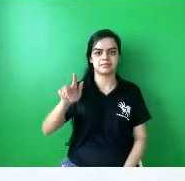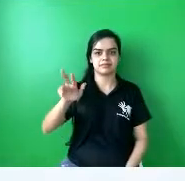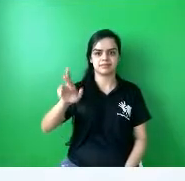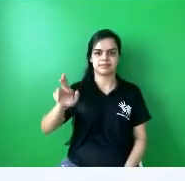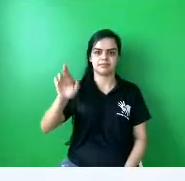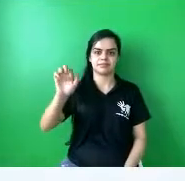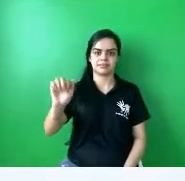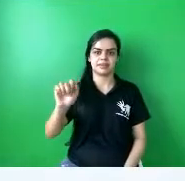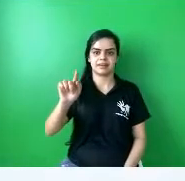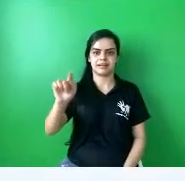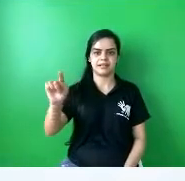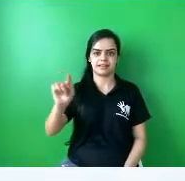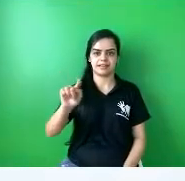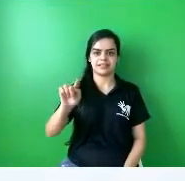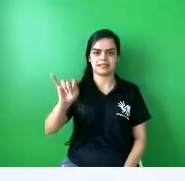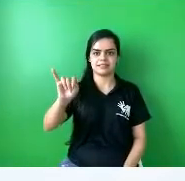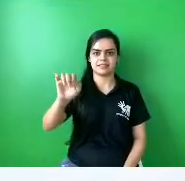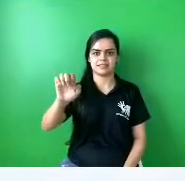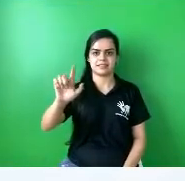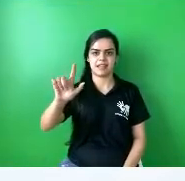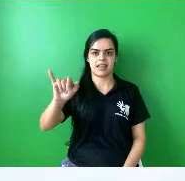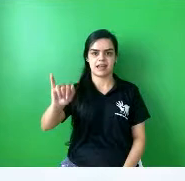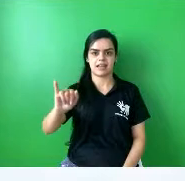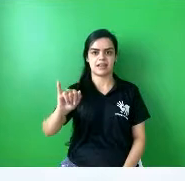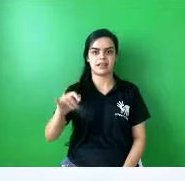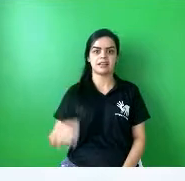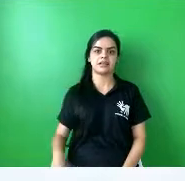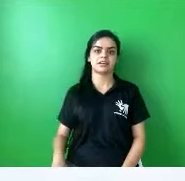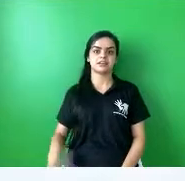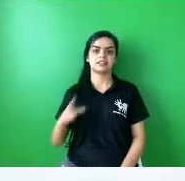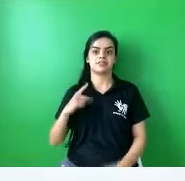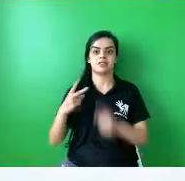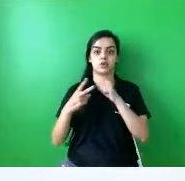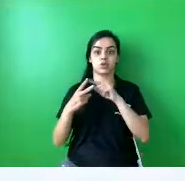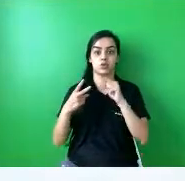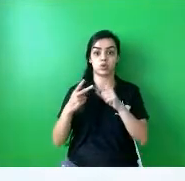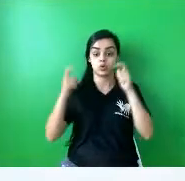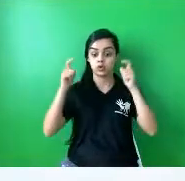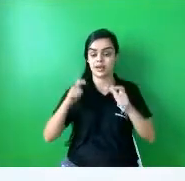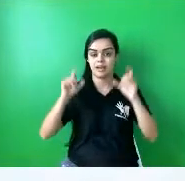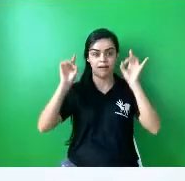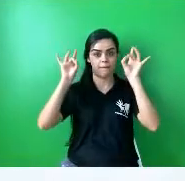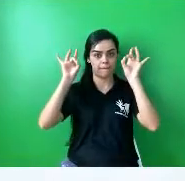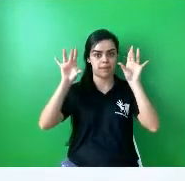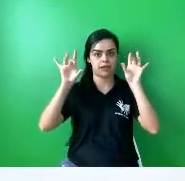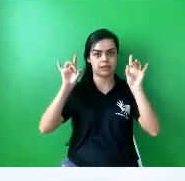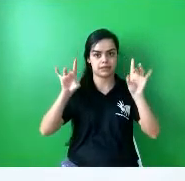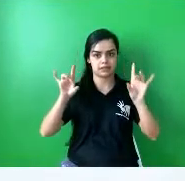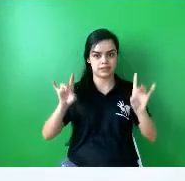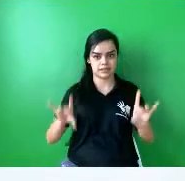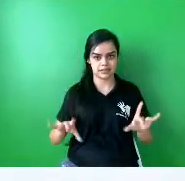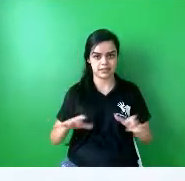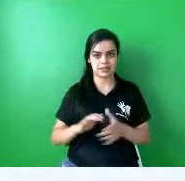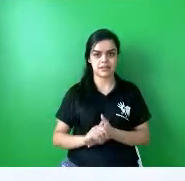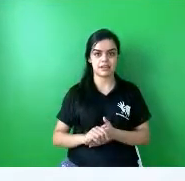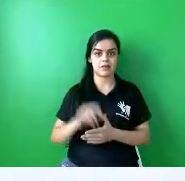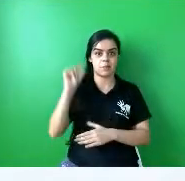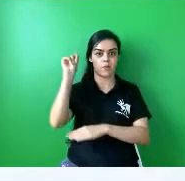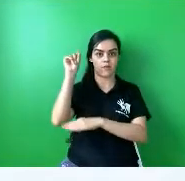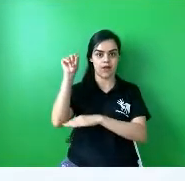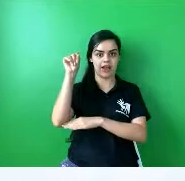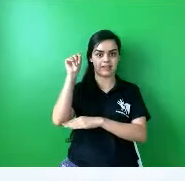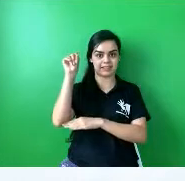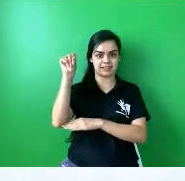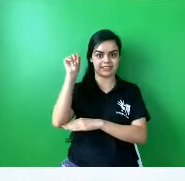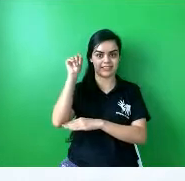Flores. Por favor, sobrou aqui 2 locais muito especiais, que é a nossa Guaraqueçaba, que é